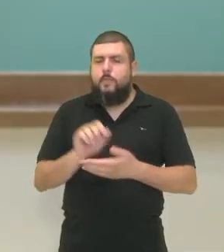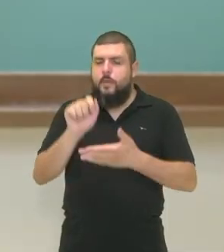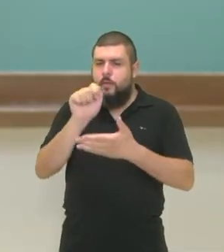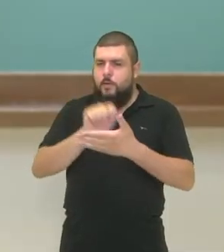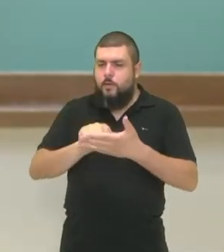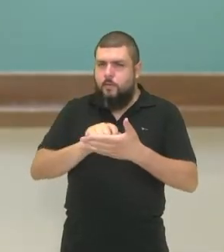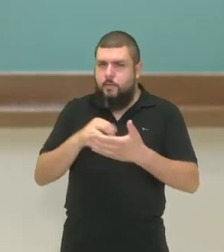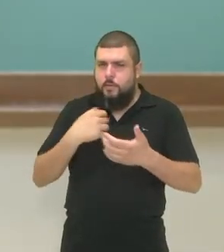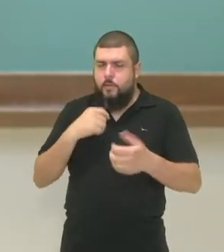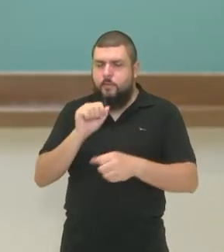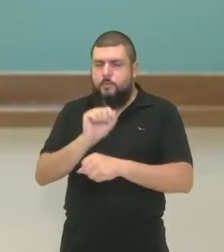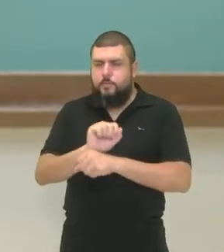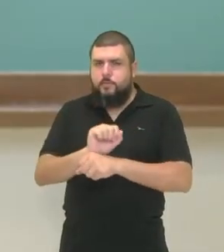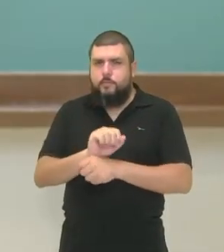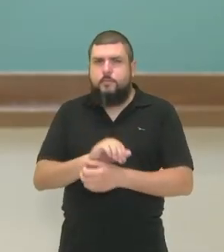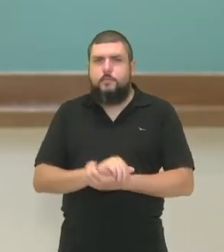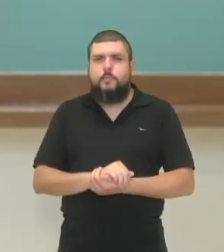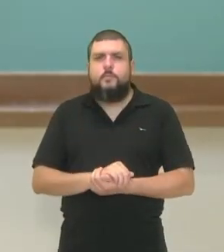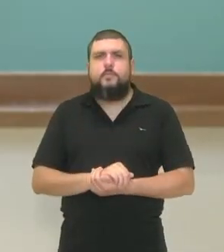aí, que eu te aguardo aqui.